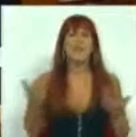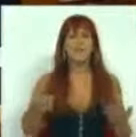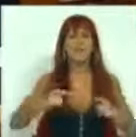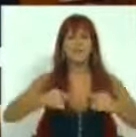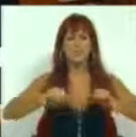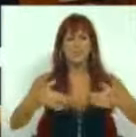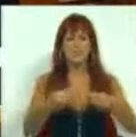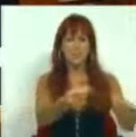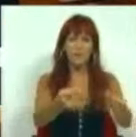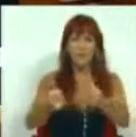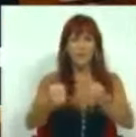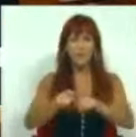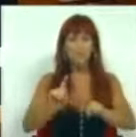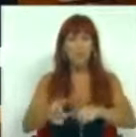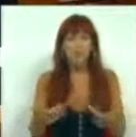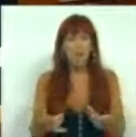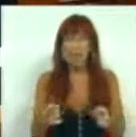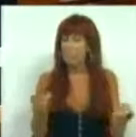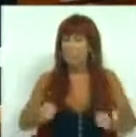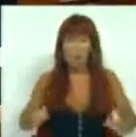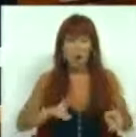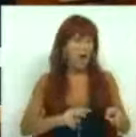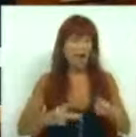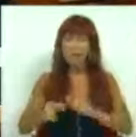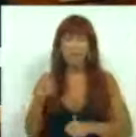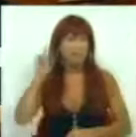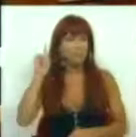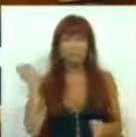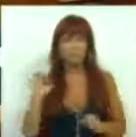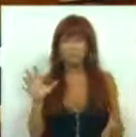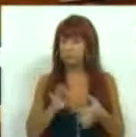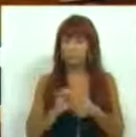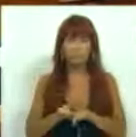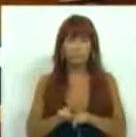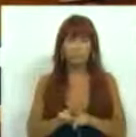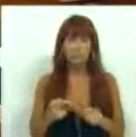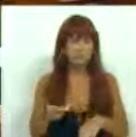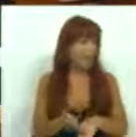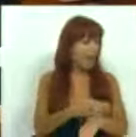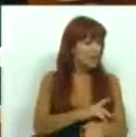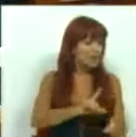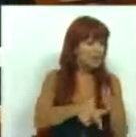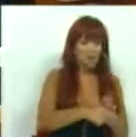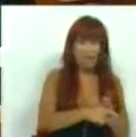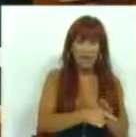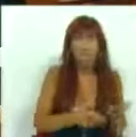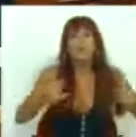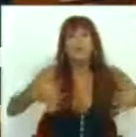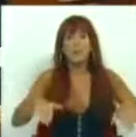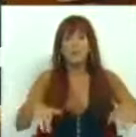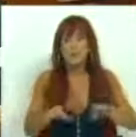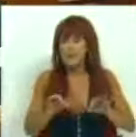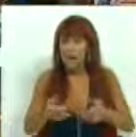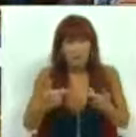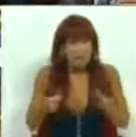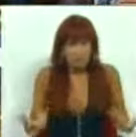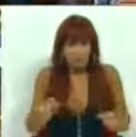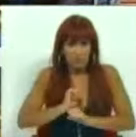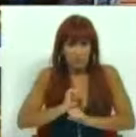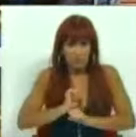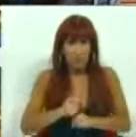sua iniciativa nesta matéria, a qual não contém alterações substanciais relativamente ao anterior projeto de lei, de resto, tal como o